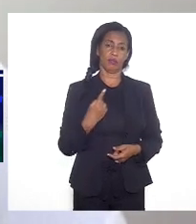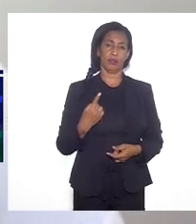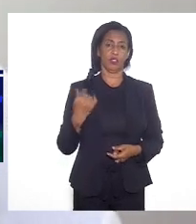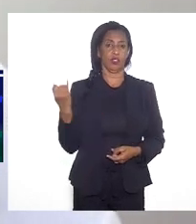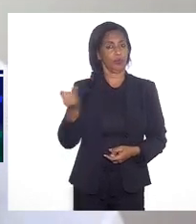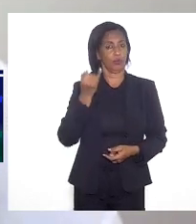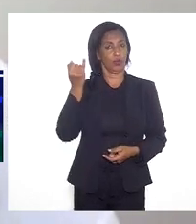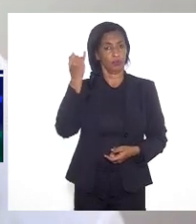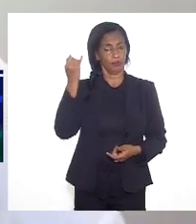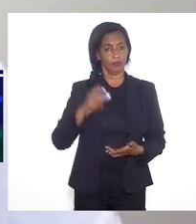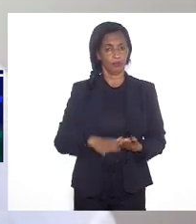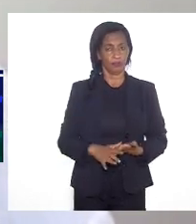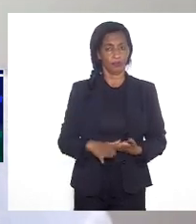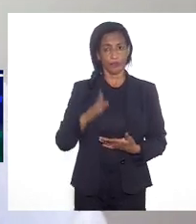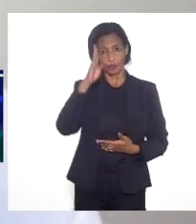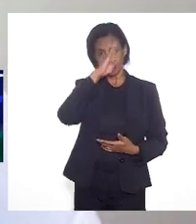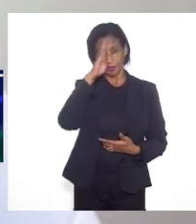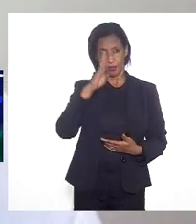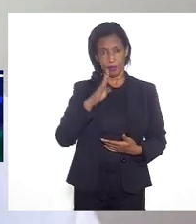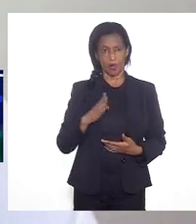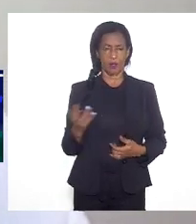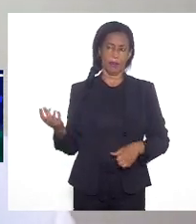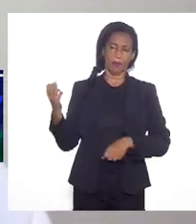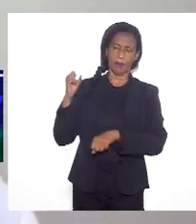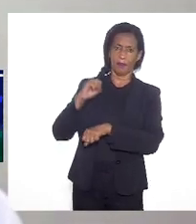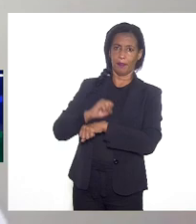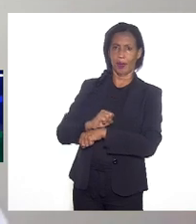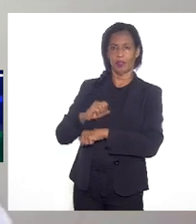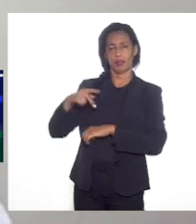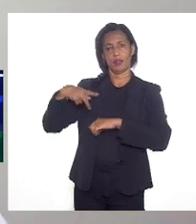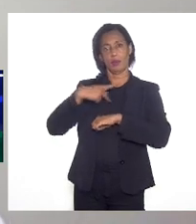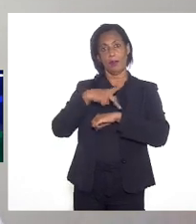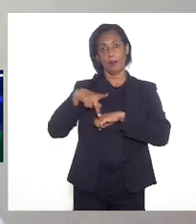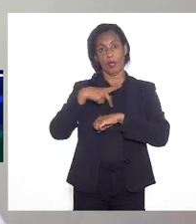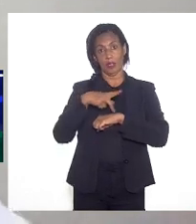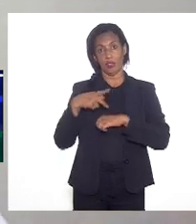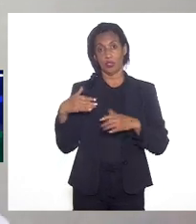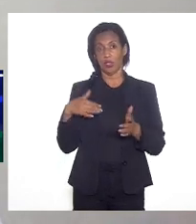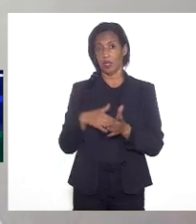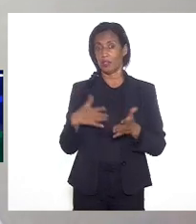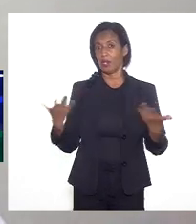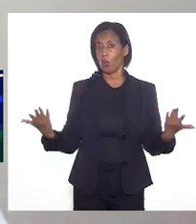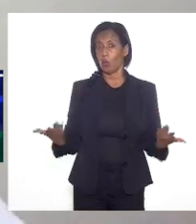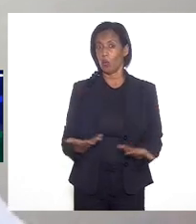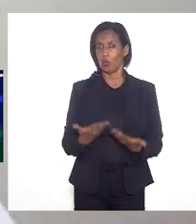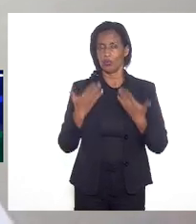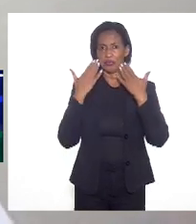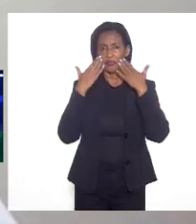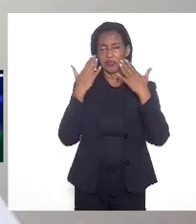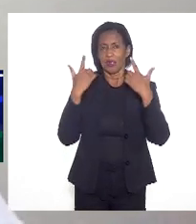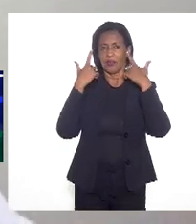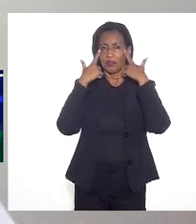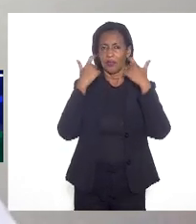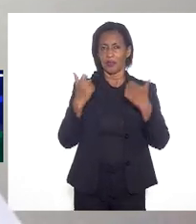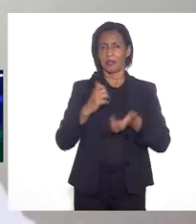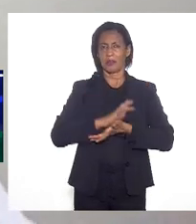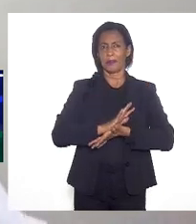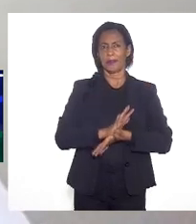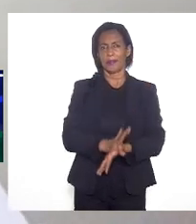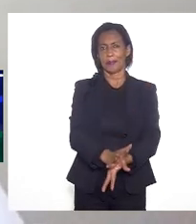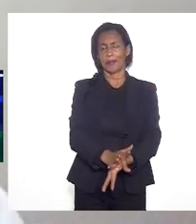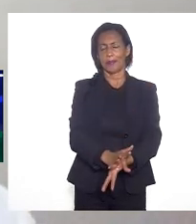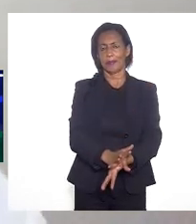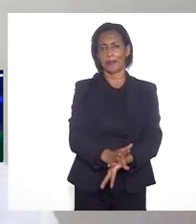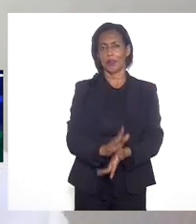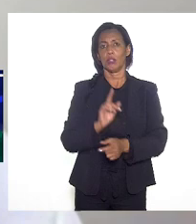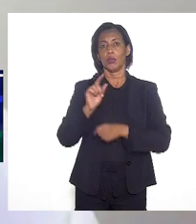muito importante para que o Brasil deixe de ser esse país que até hoje reproduz a violência racista do